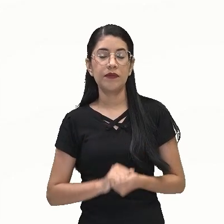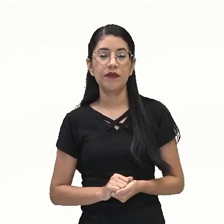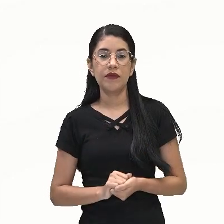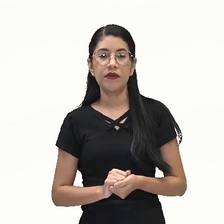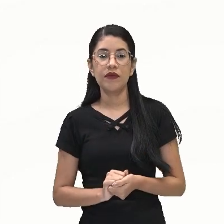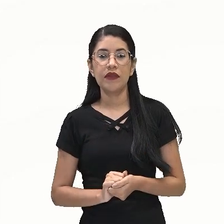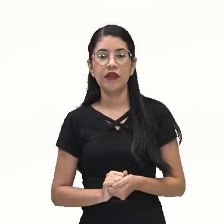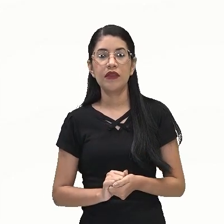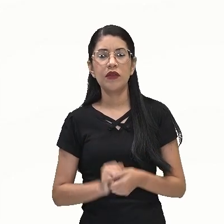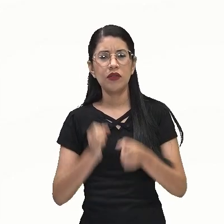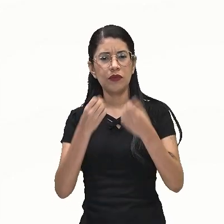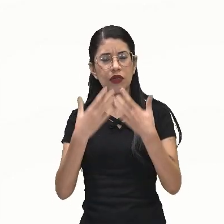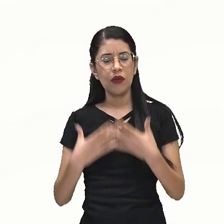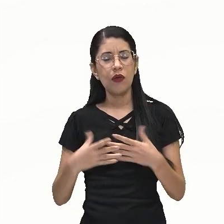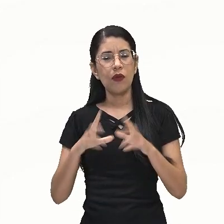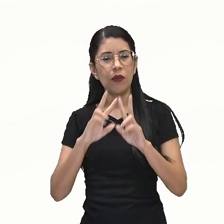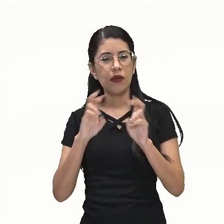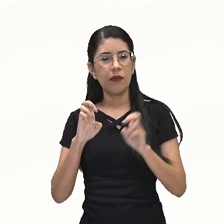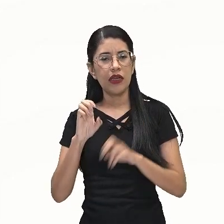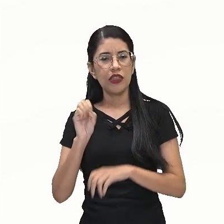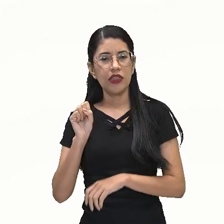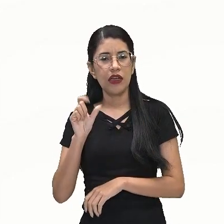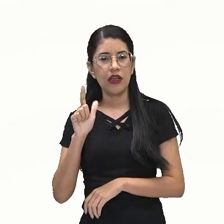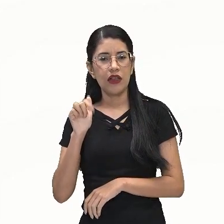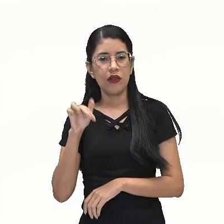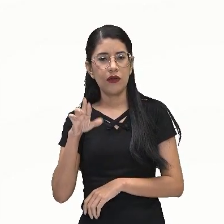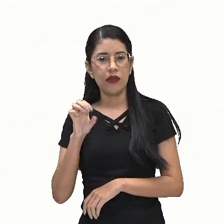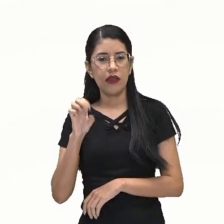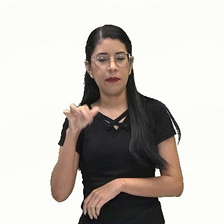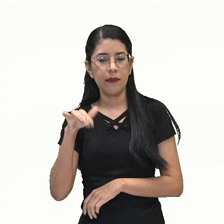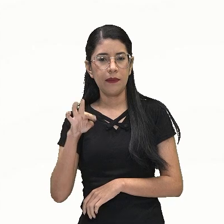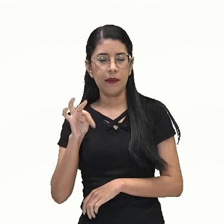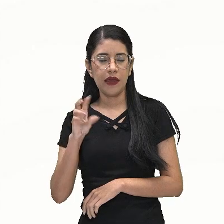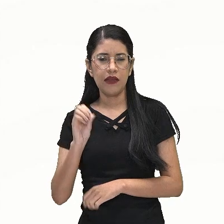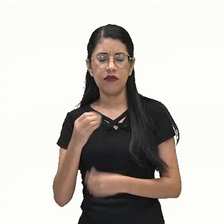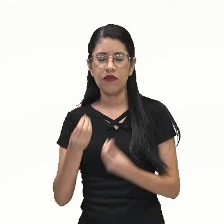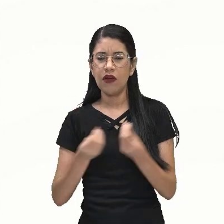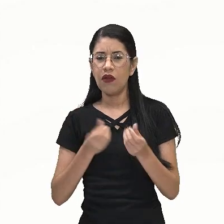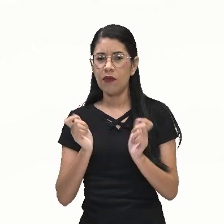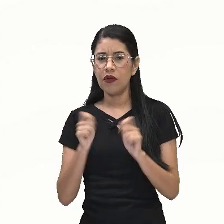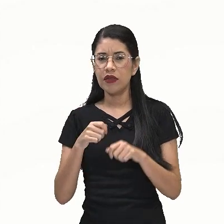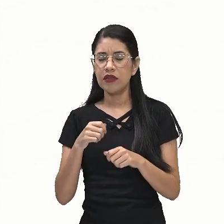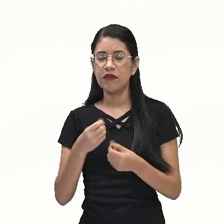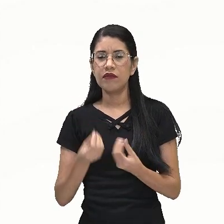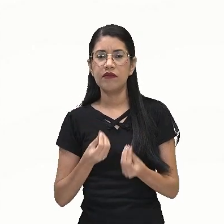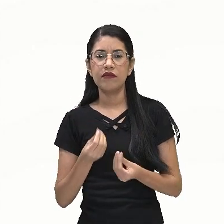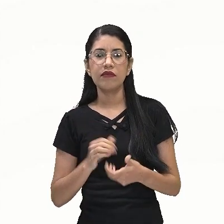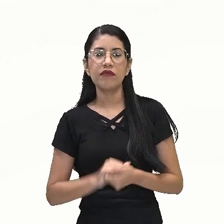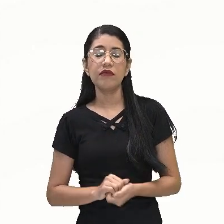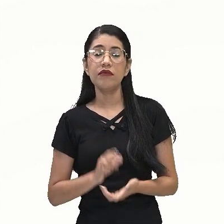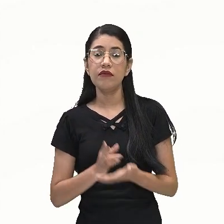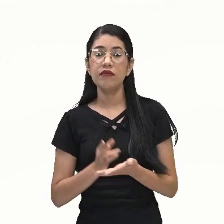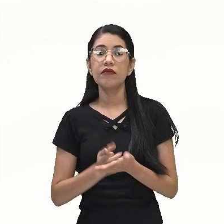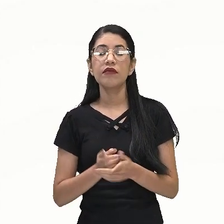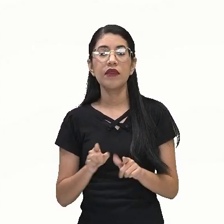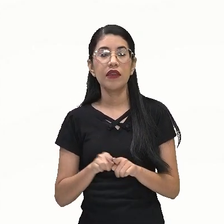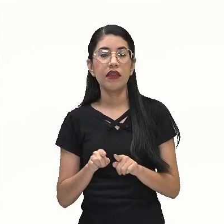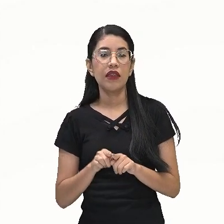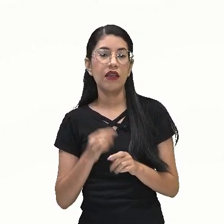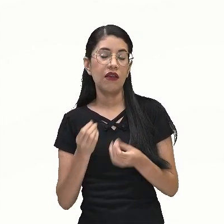de escalonamento. E como é que a gente pode fazer um escalonamento? Sempre é possível escalonar um sistema